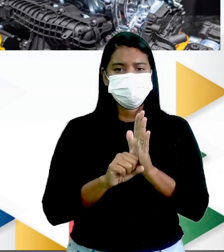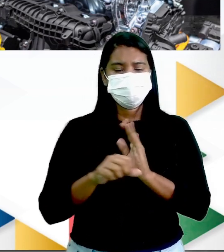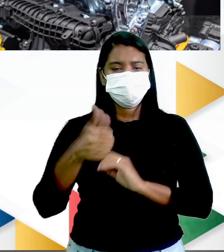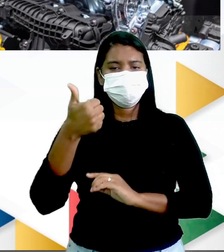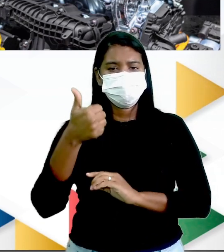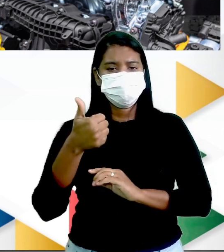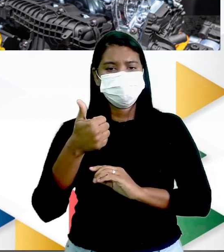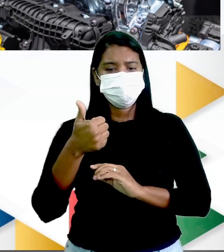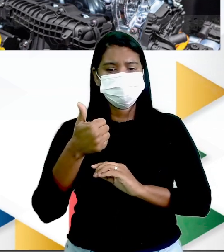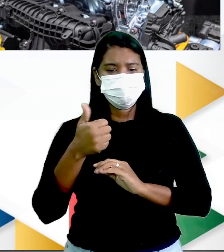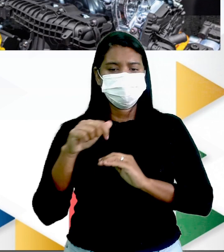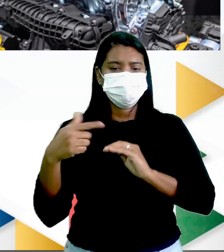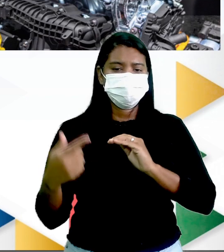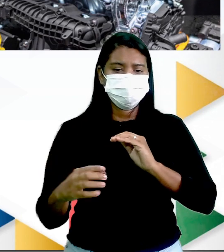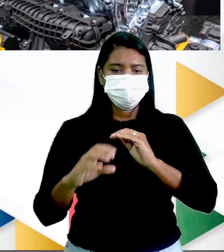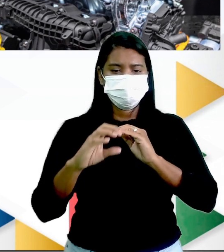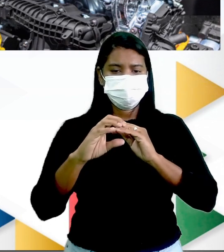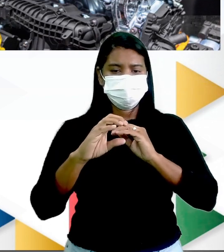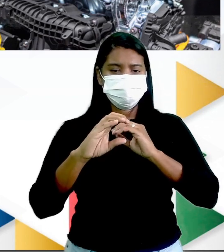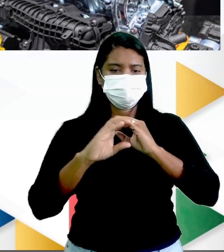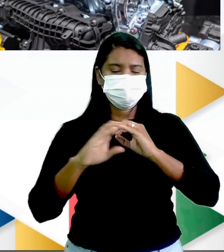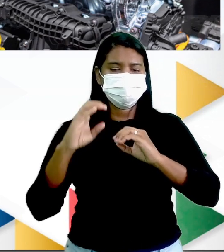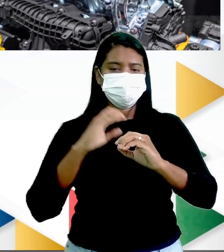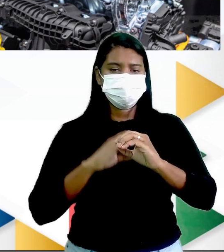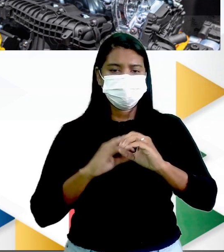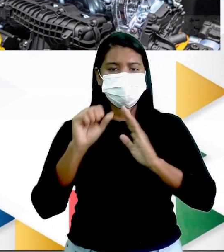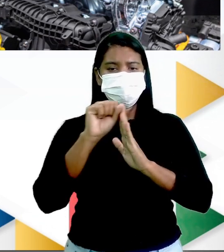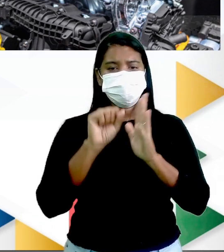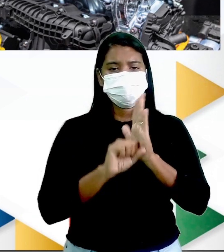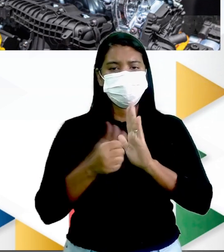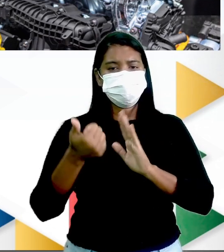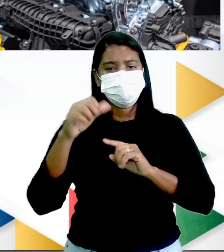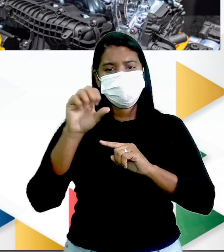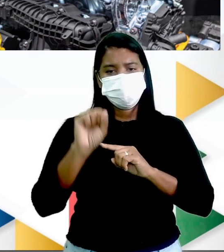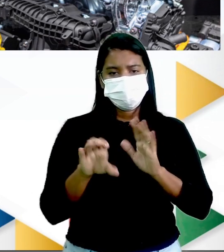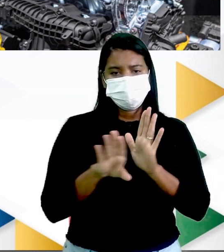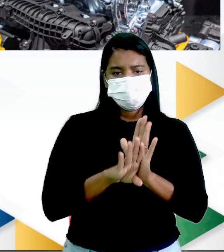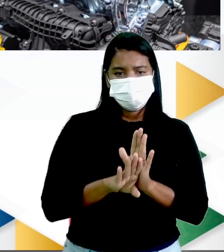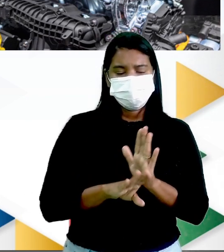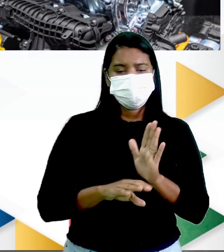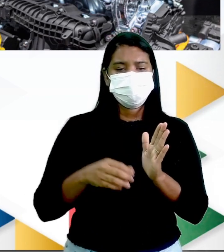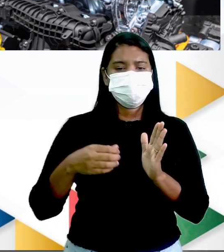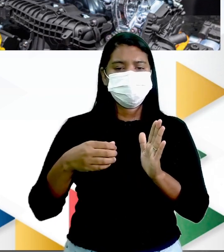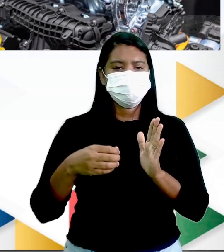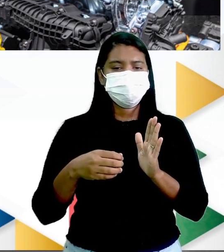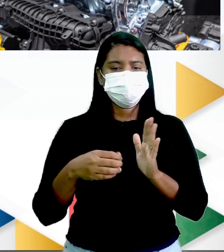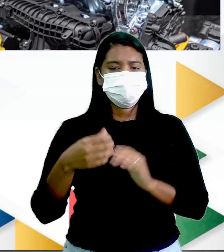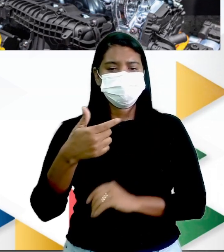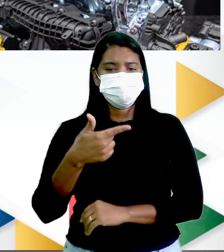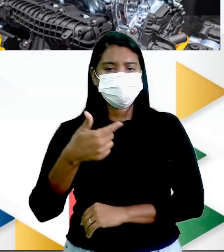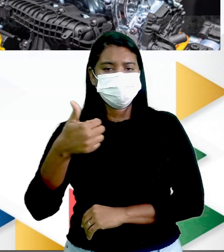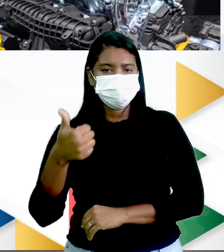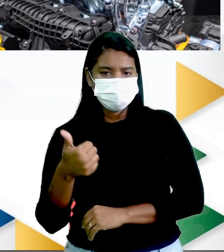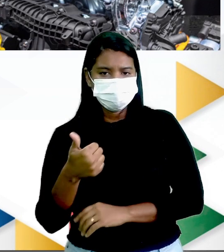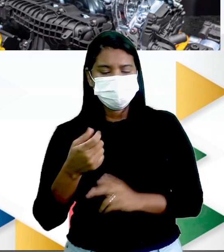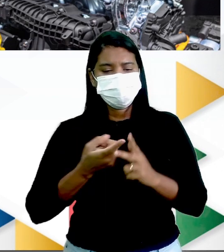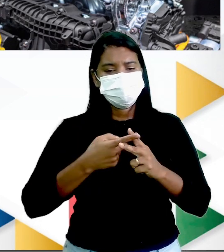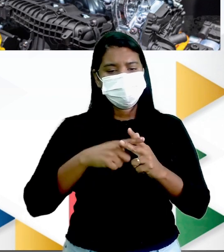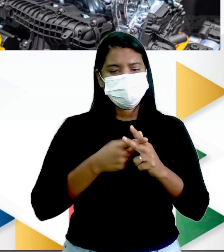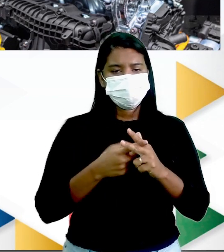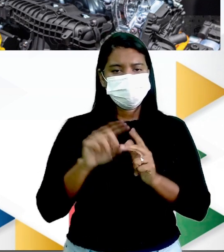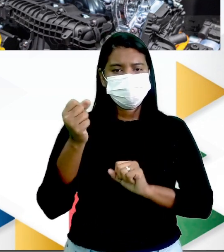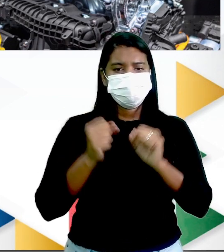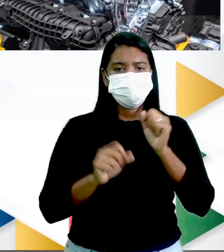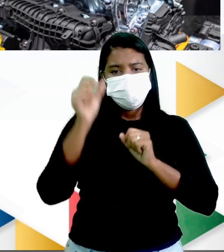depois de Cristo, depois tem um aprimoramento lá no século XVIII e a gente chega aqui no século XXI com a grande gama de máquinas